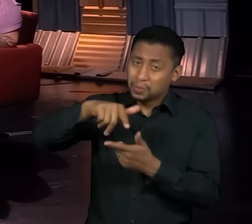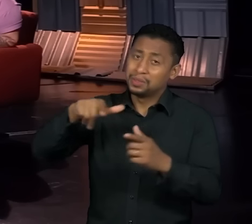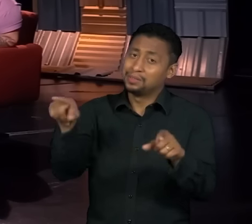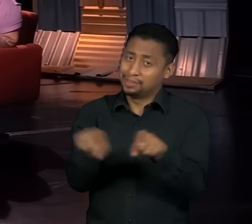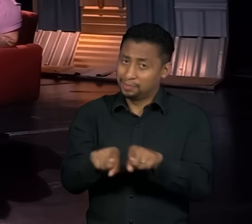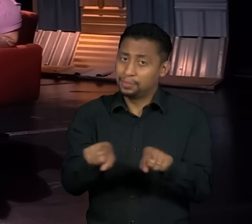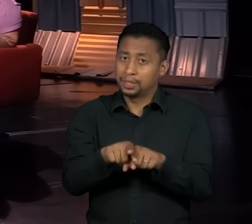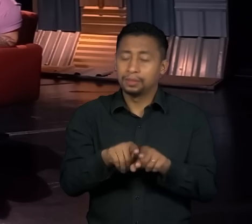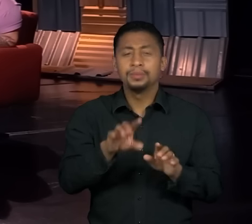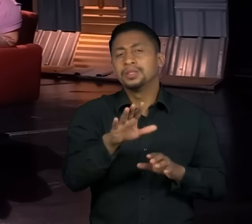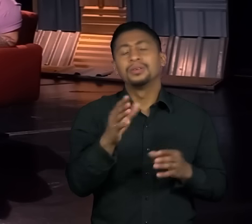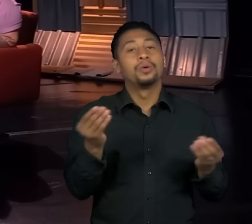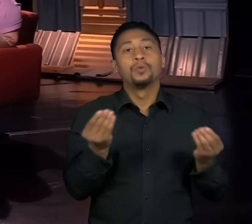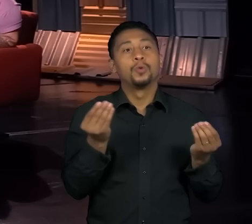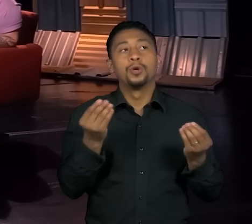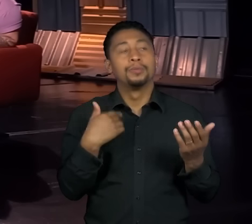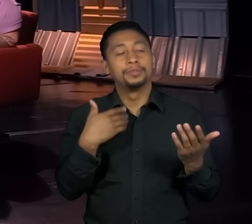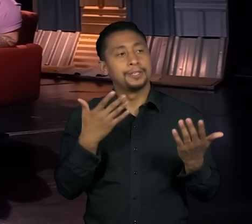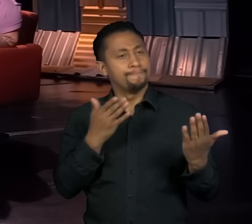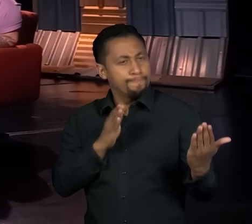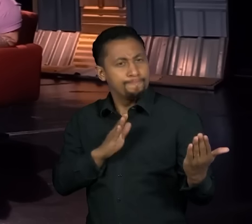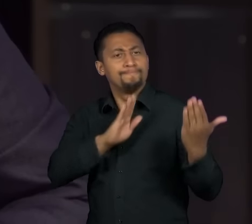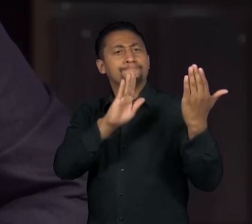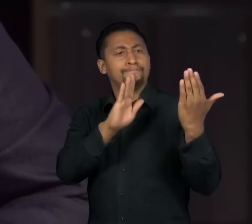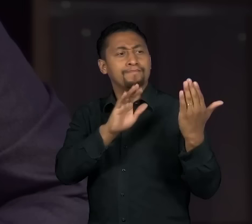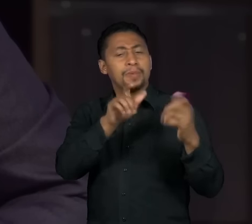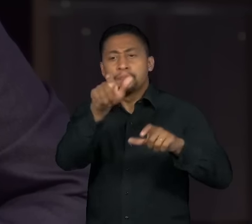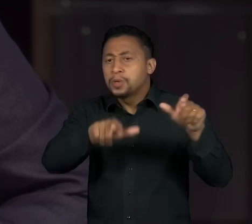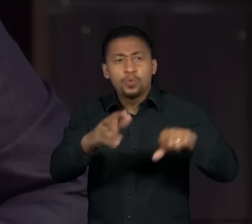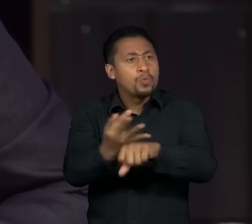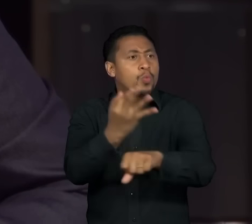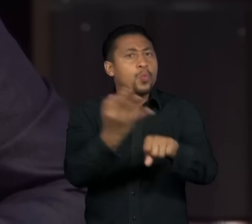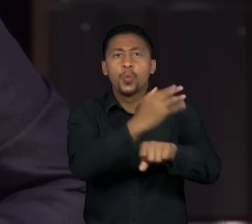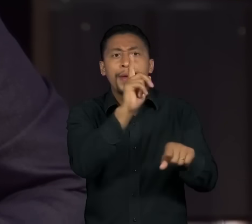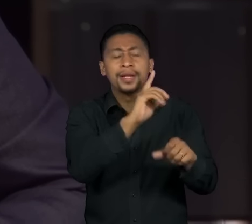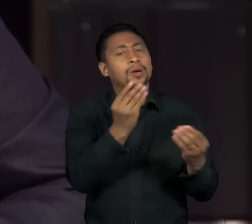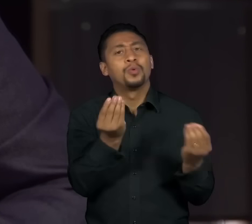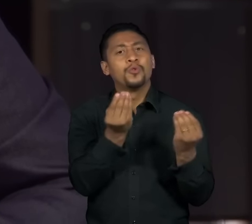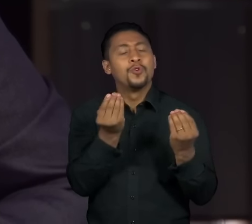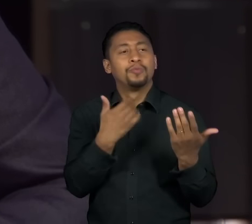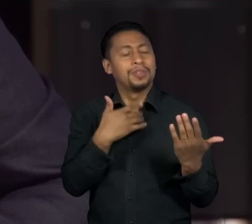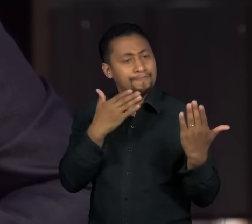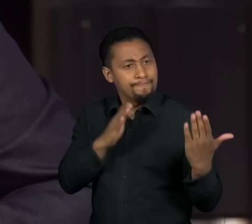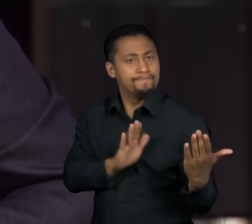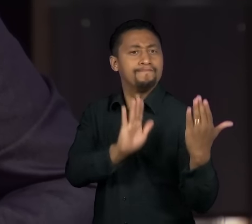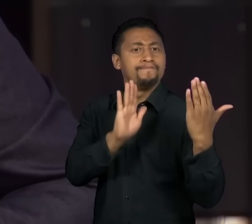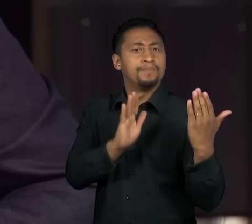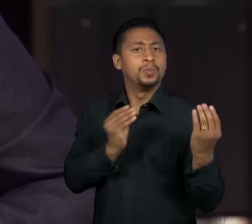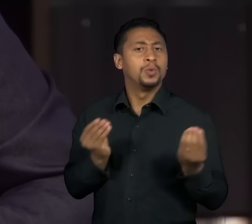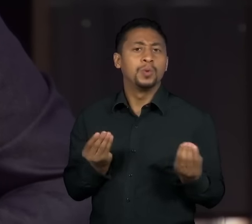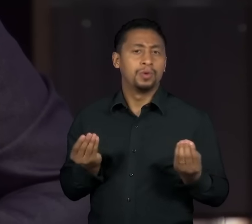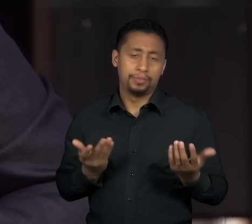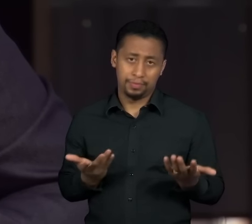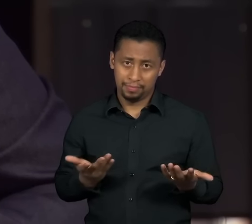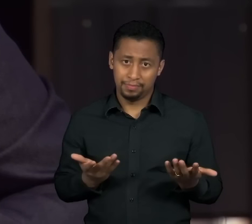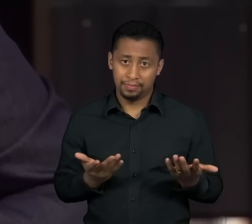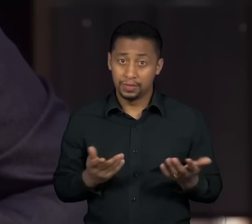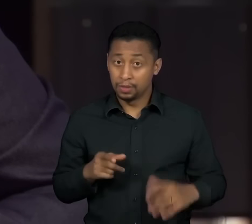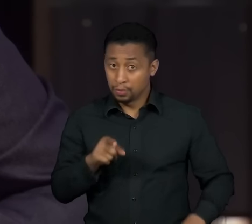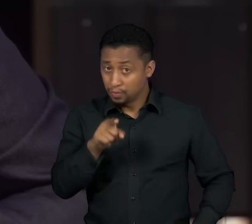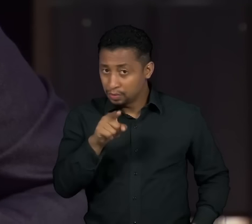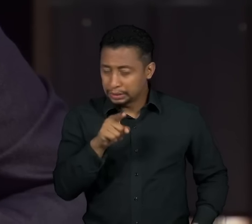Como encarar a intolerância dessa forma assim explícita? Você teve